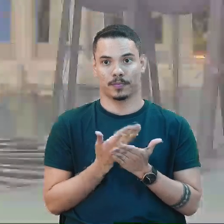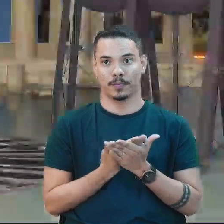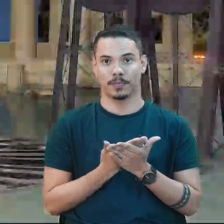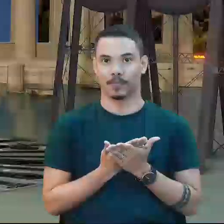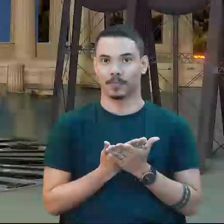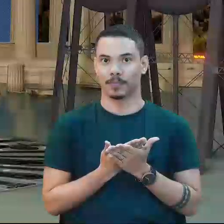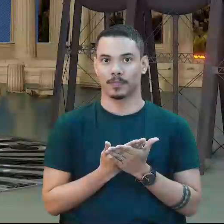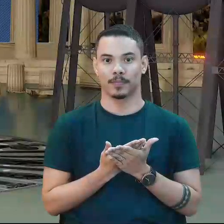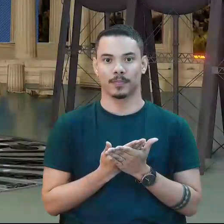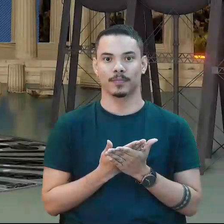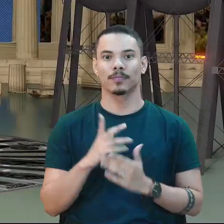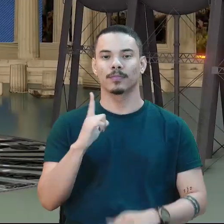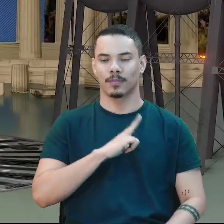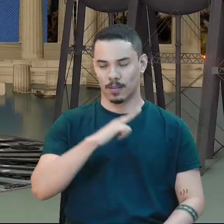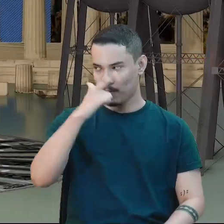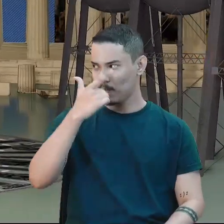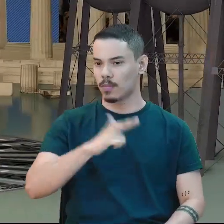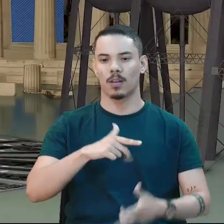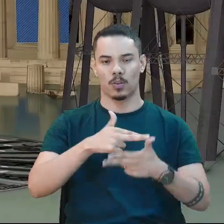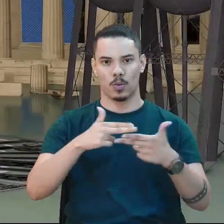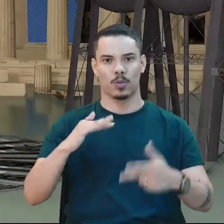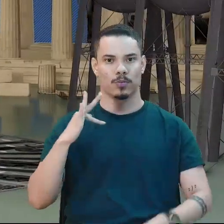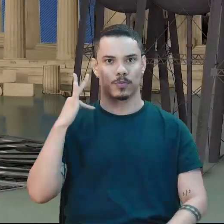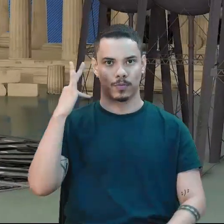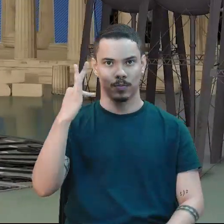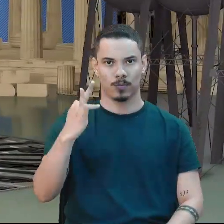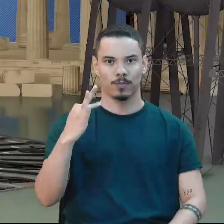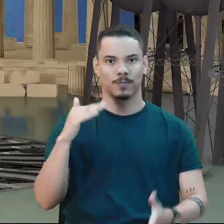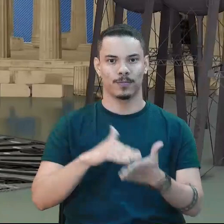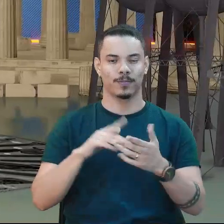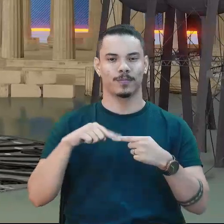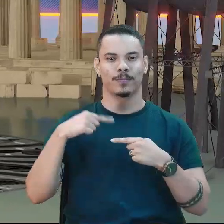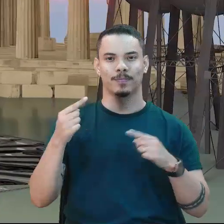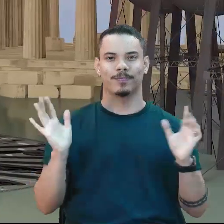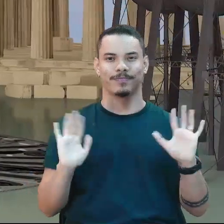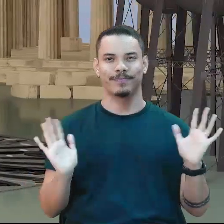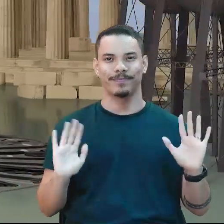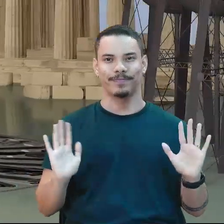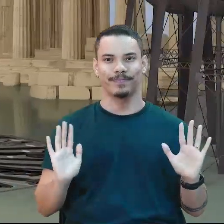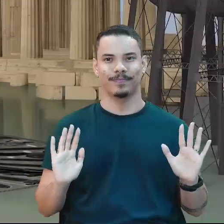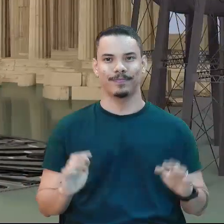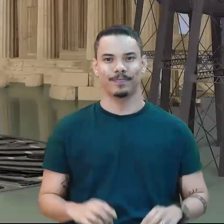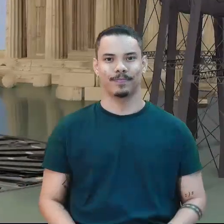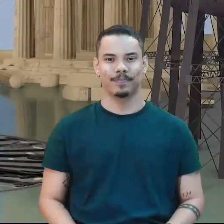e teremos mais coisas pela frente. Até a próxima, pessoal. Tchau, tchau.